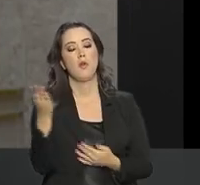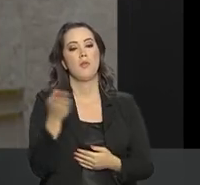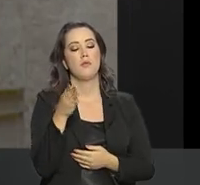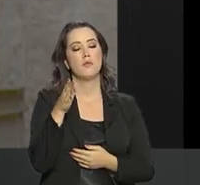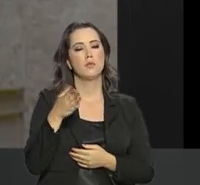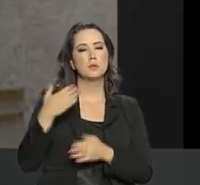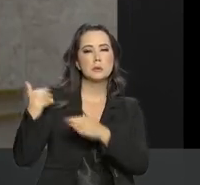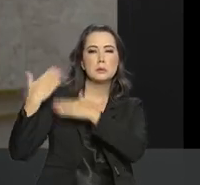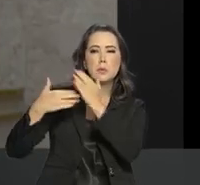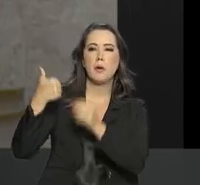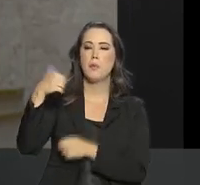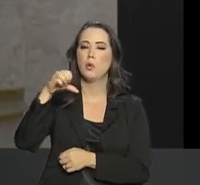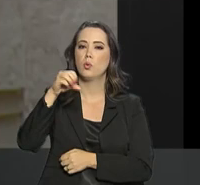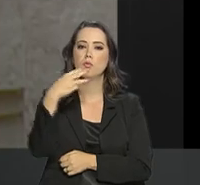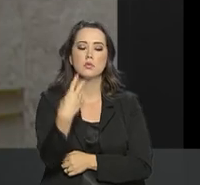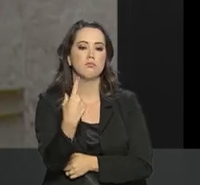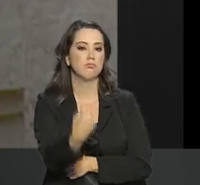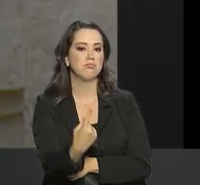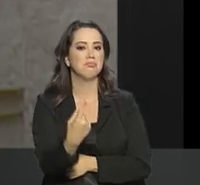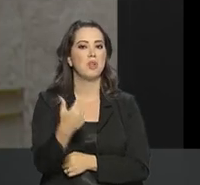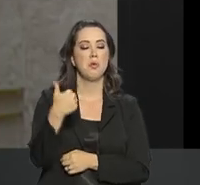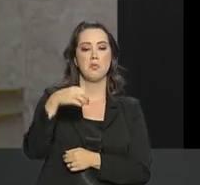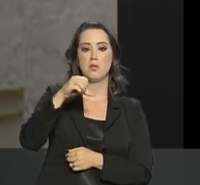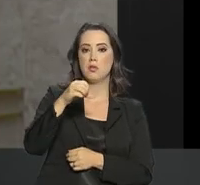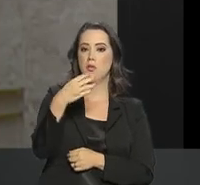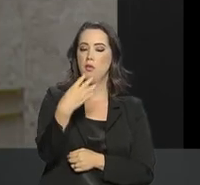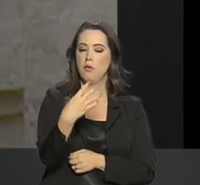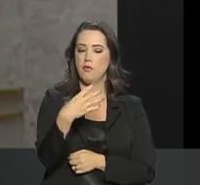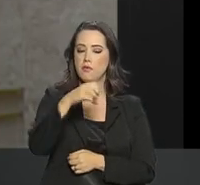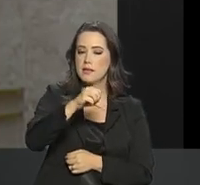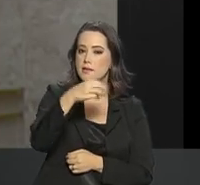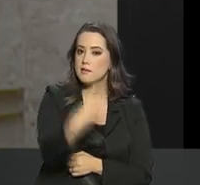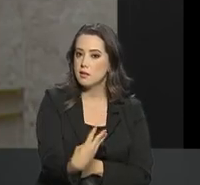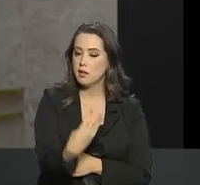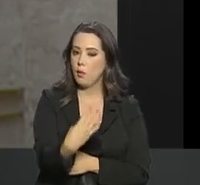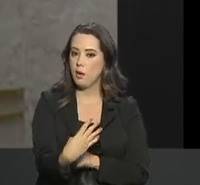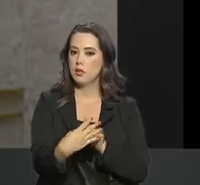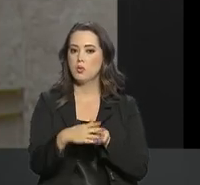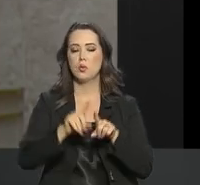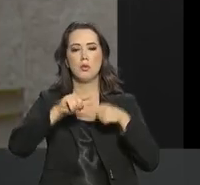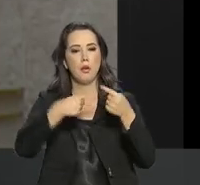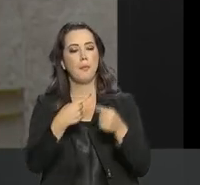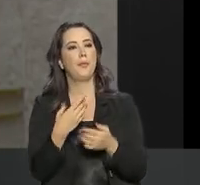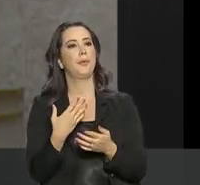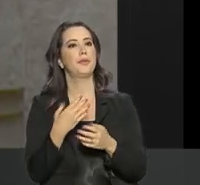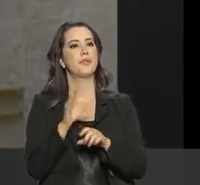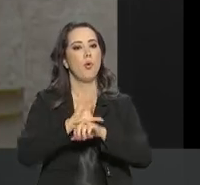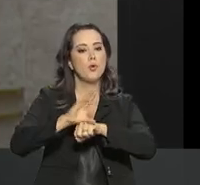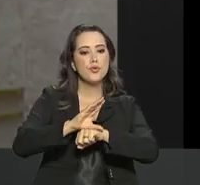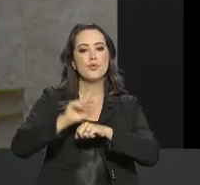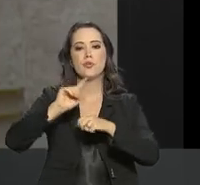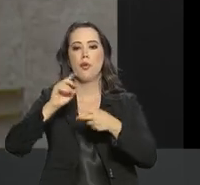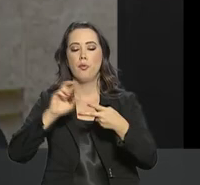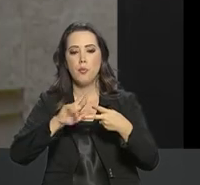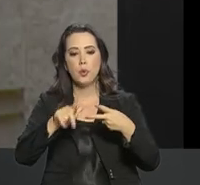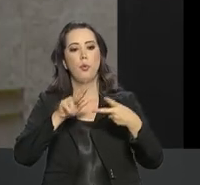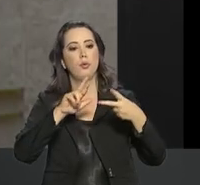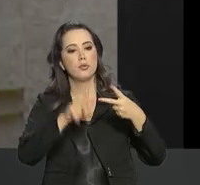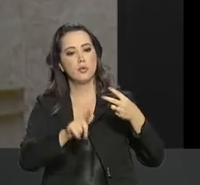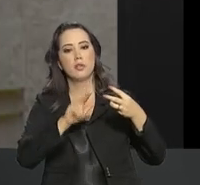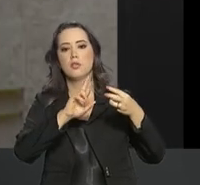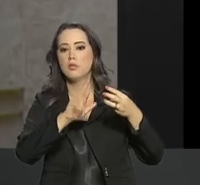a 30, 34 a 37, 37 a 45, 46, 46 a